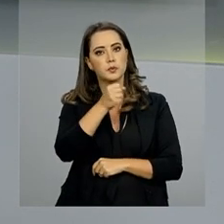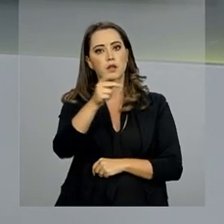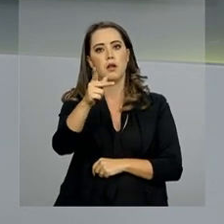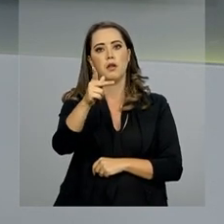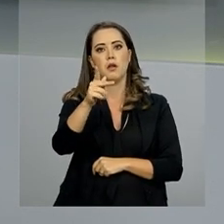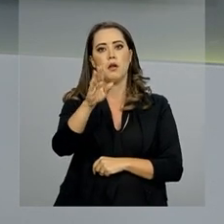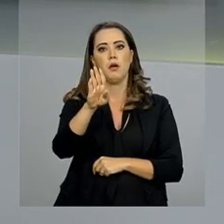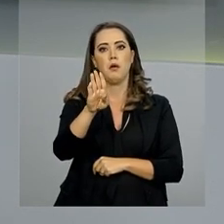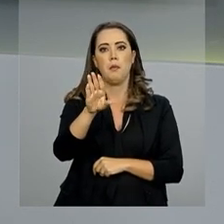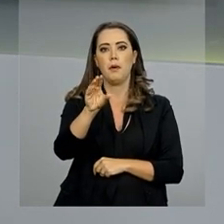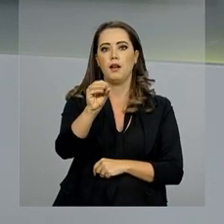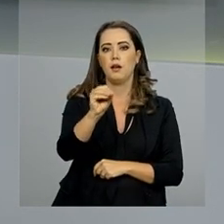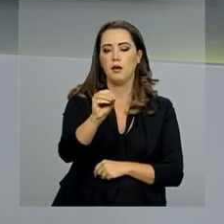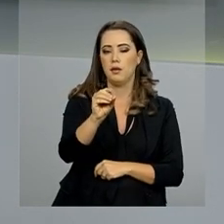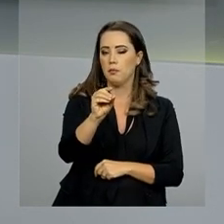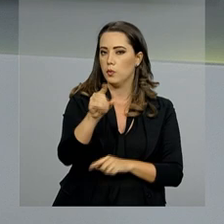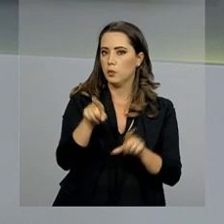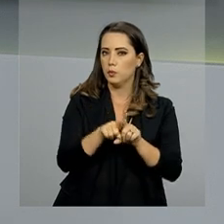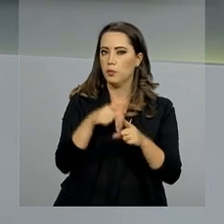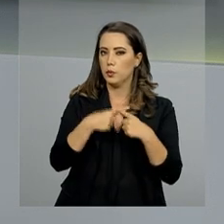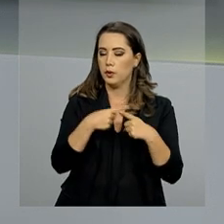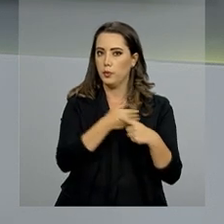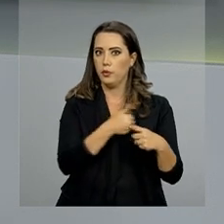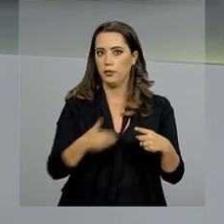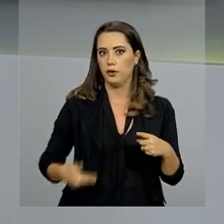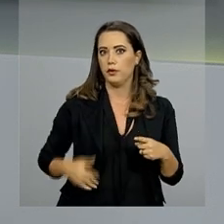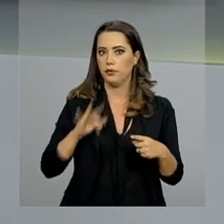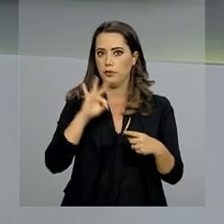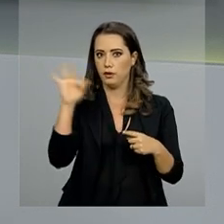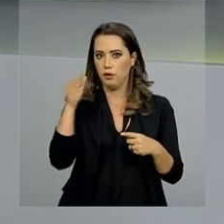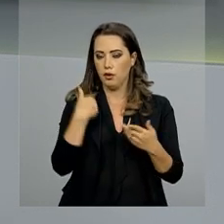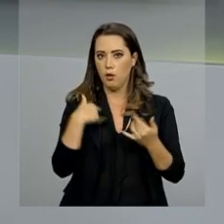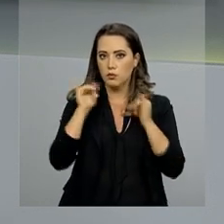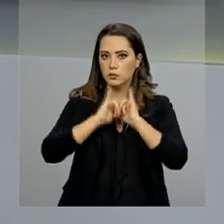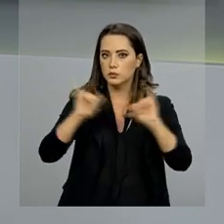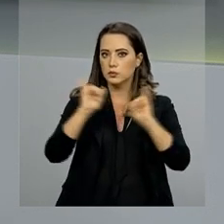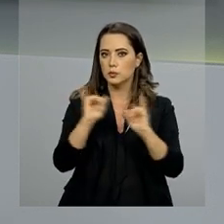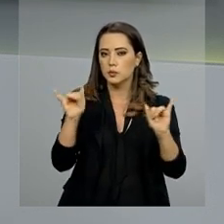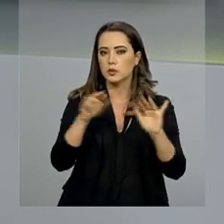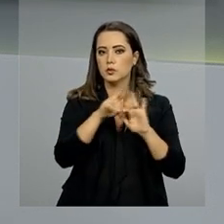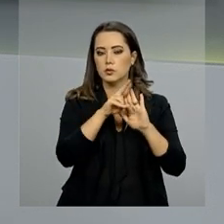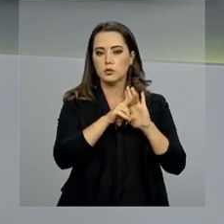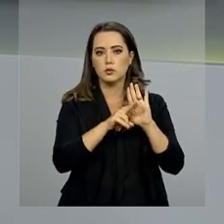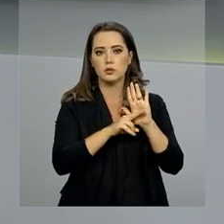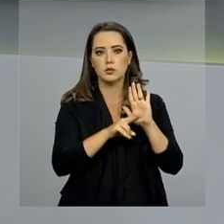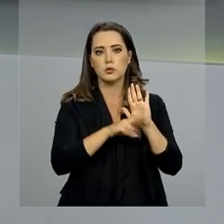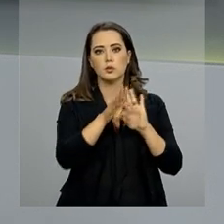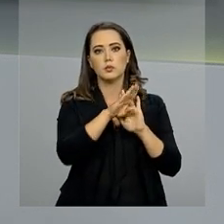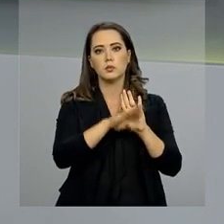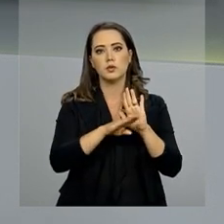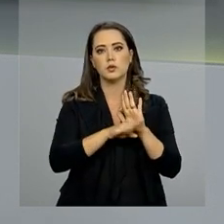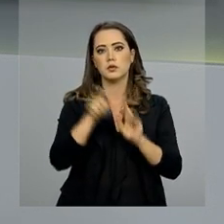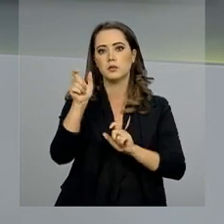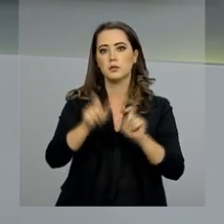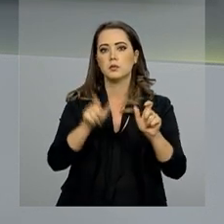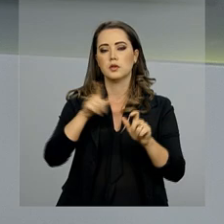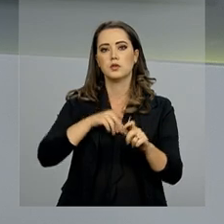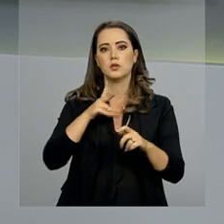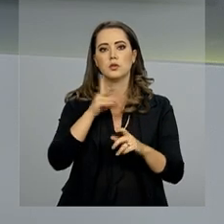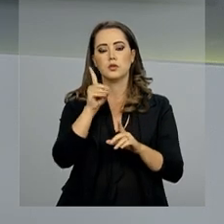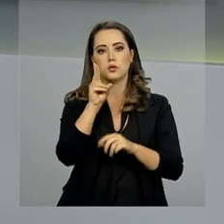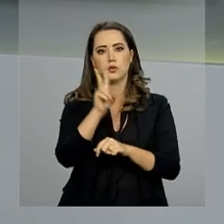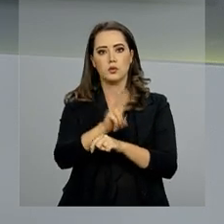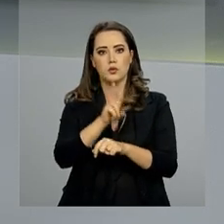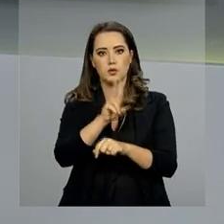está no palácio do planalto porque o governo federal publicou hoje a regulamentação do programa de proteção para defensores de direitos